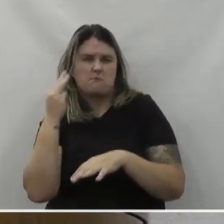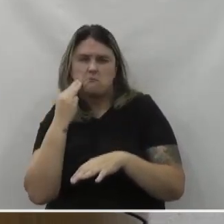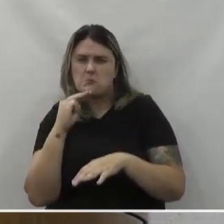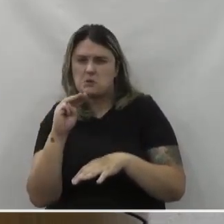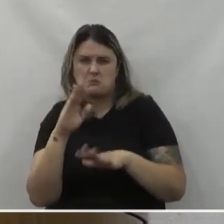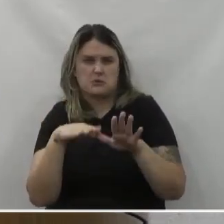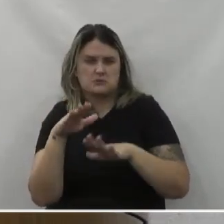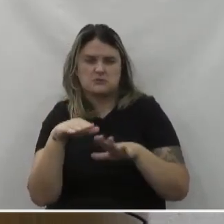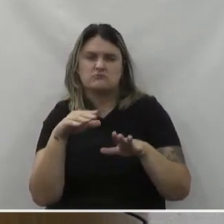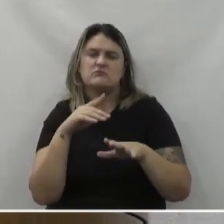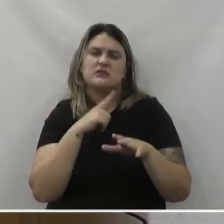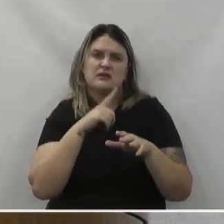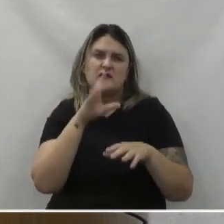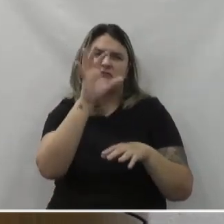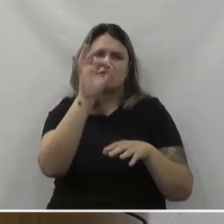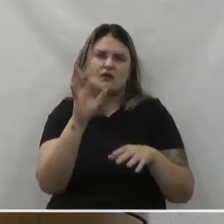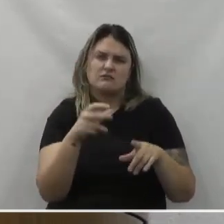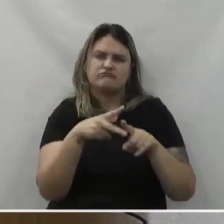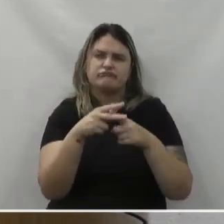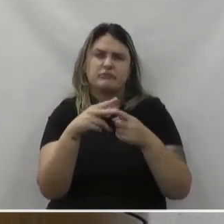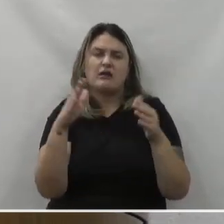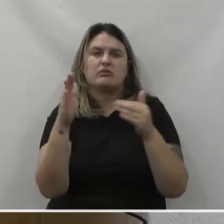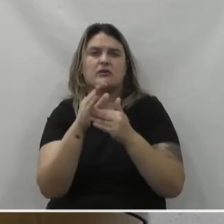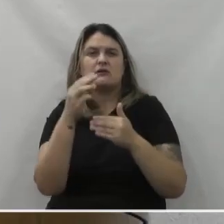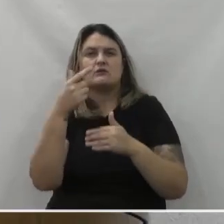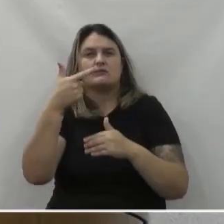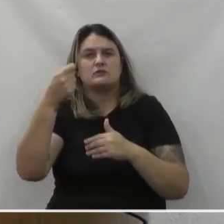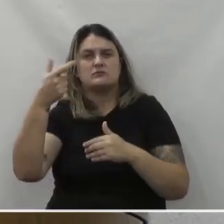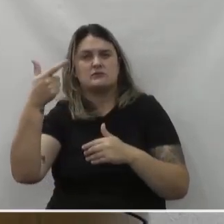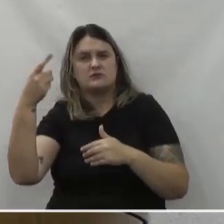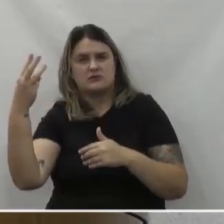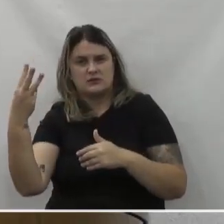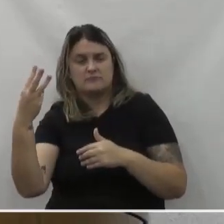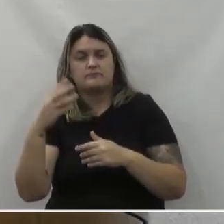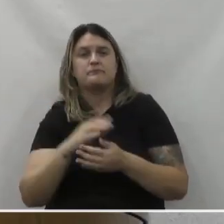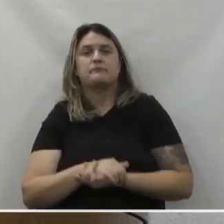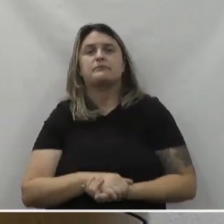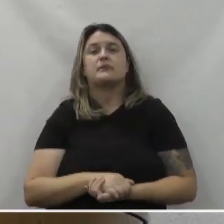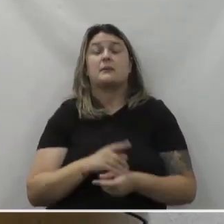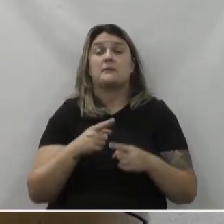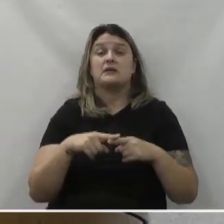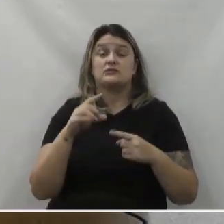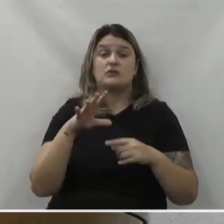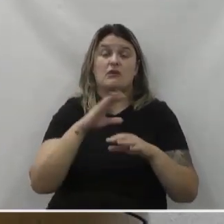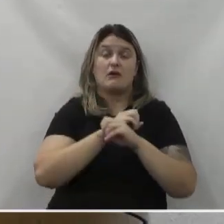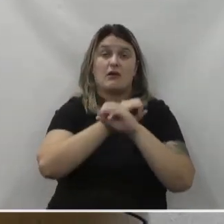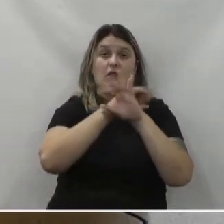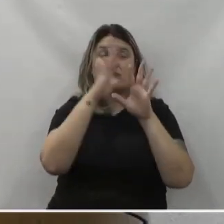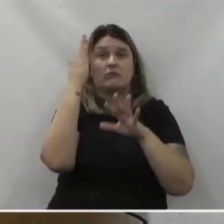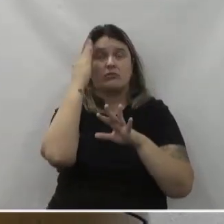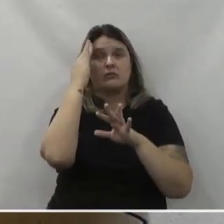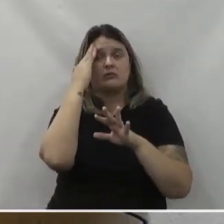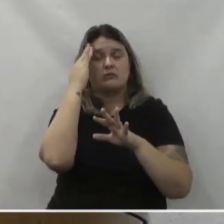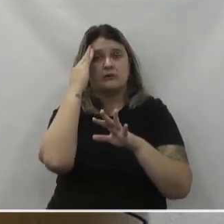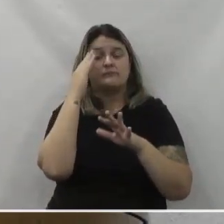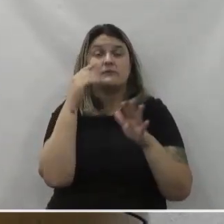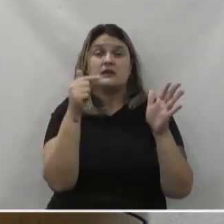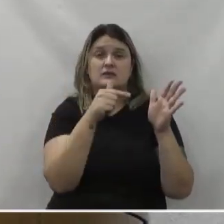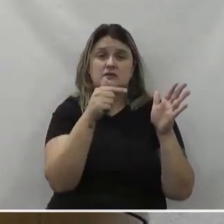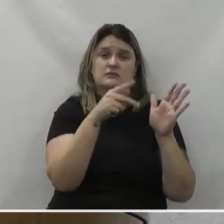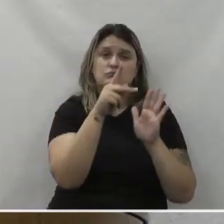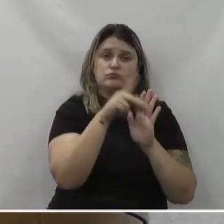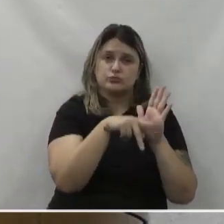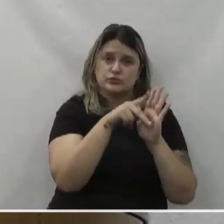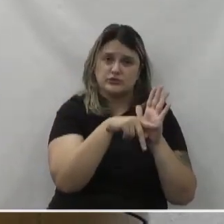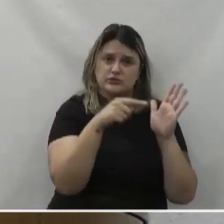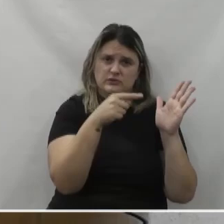os reajustes até lá em 2023, mas enfim, é só para dar uma clareada que o projeto,